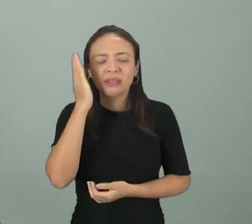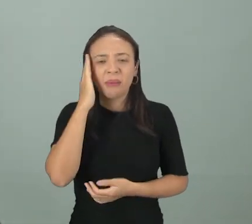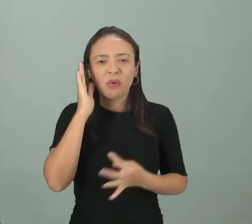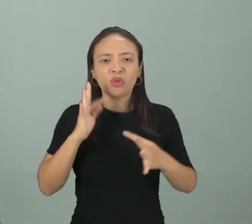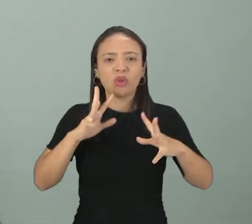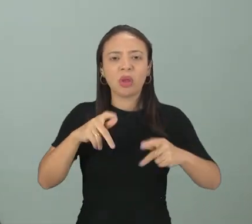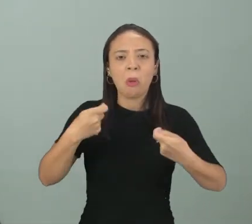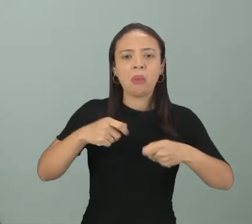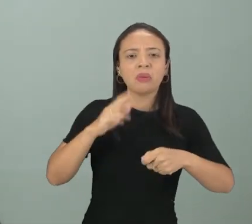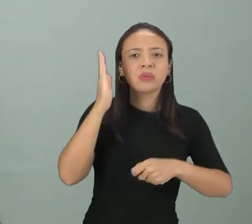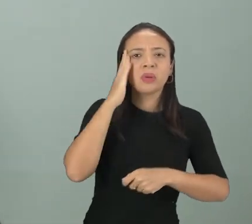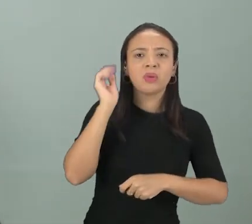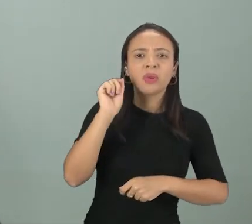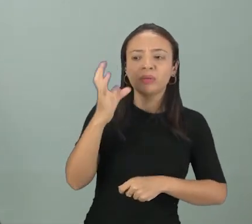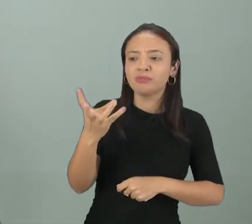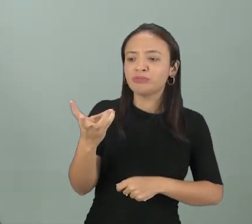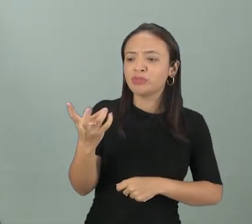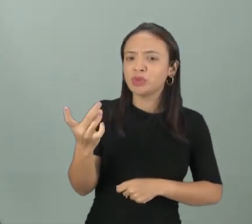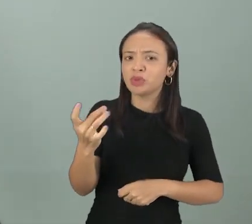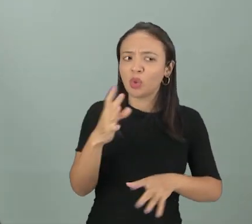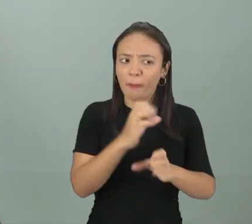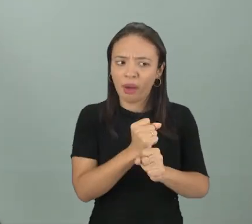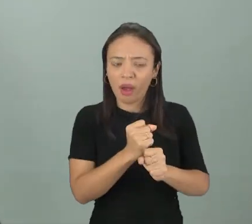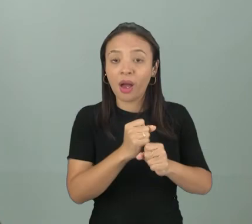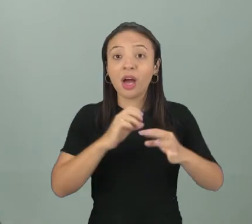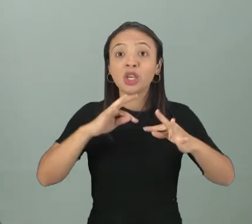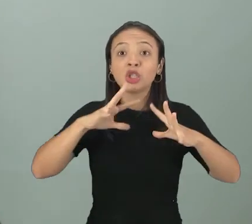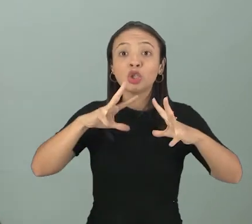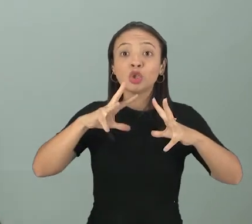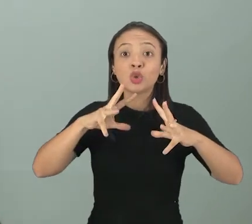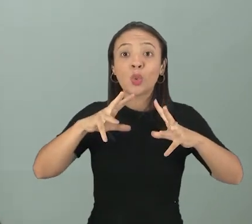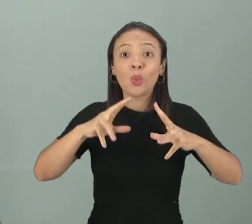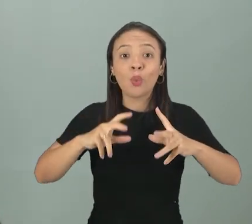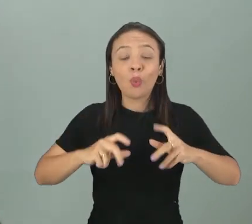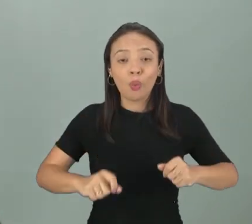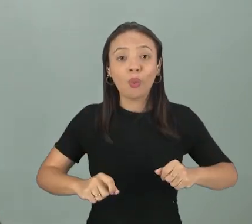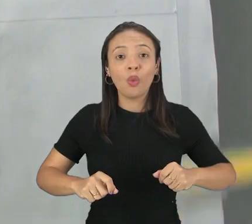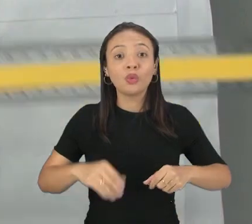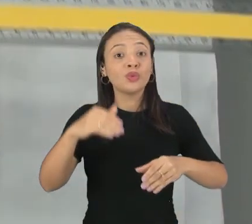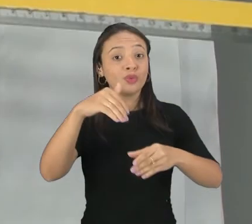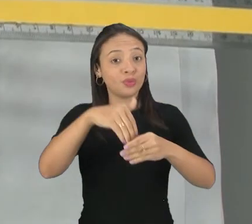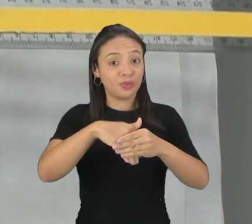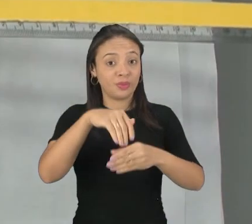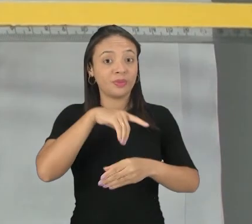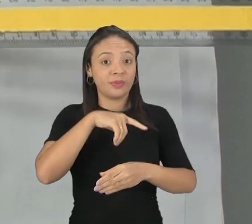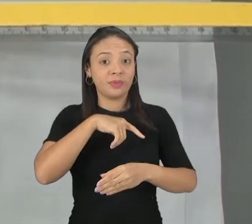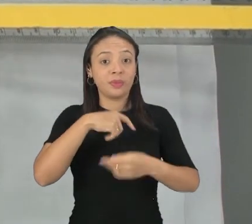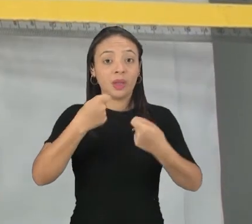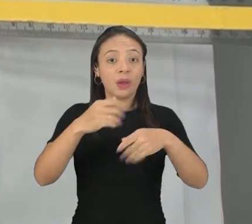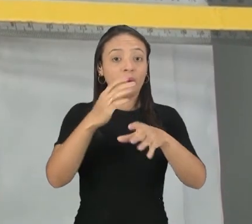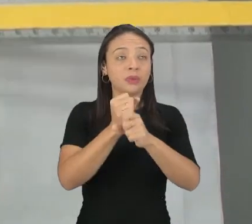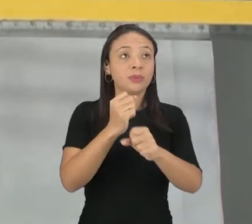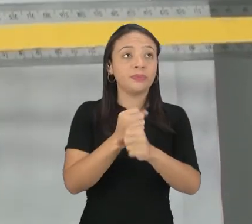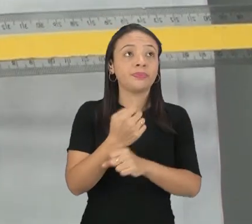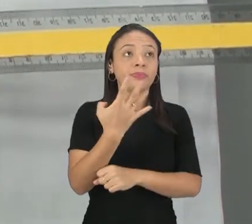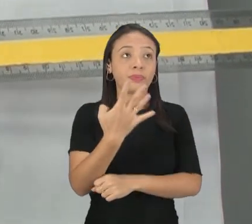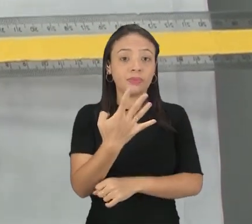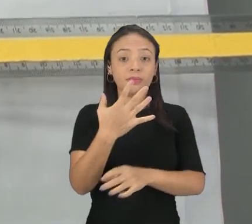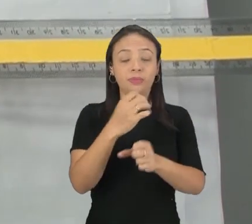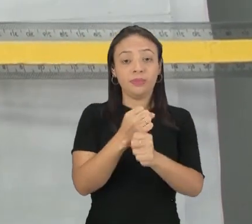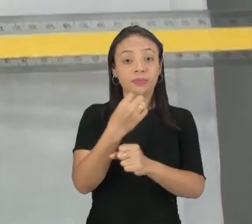total que precisamos saber como tá somar todos os as quantidades de votos nós precisamos somar